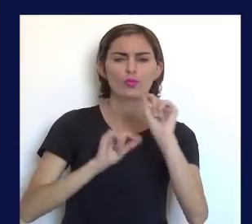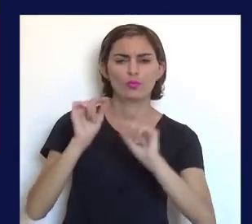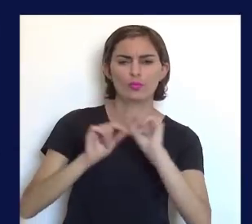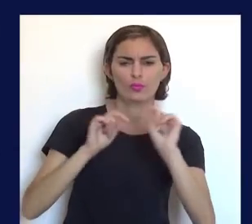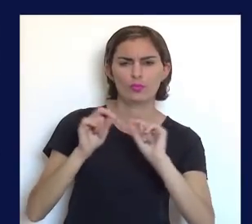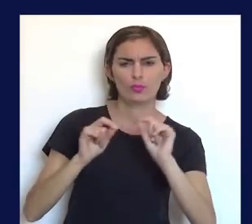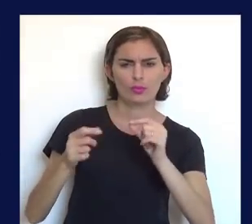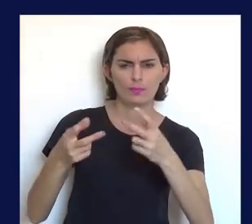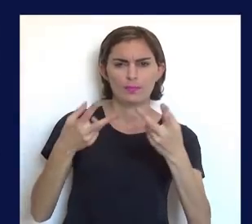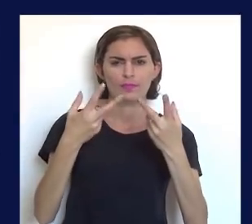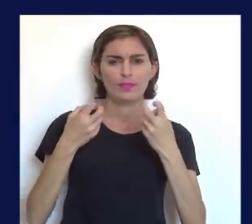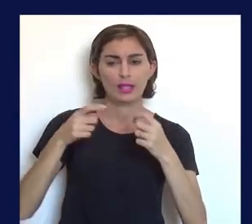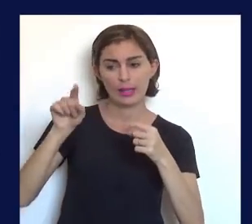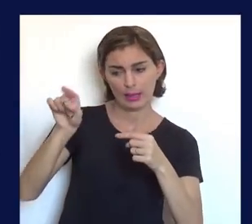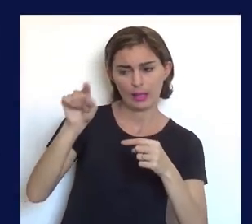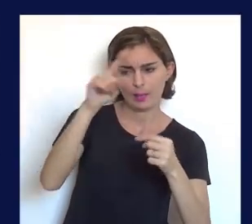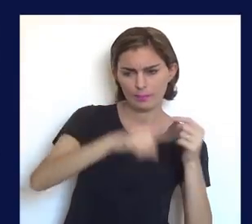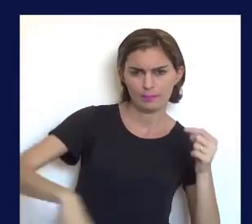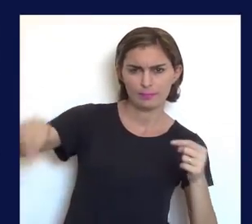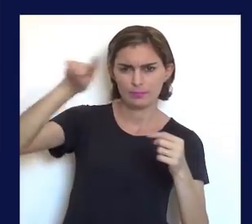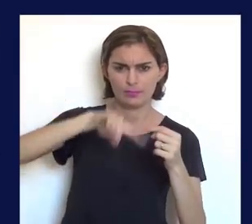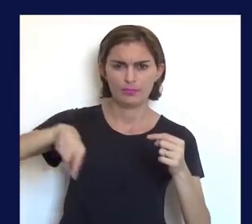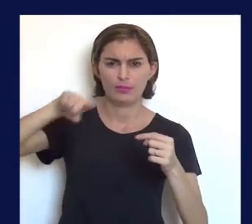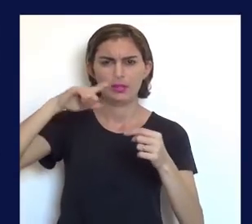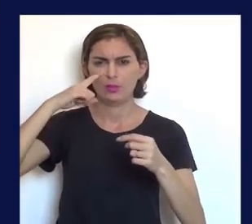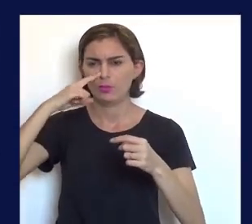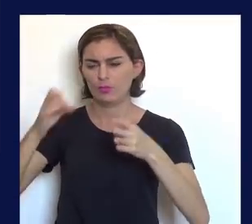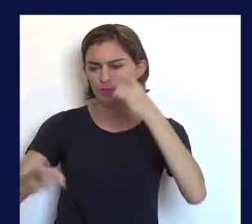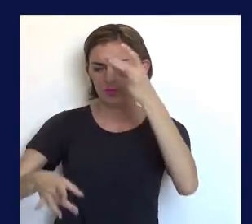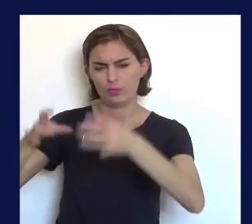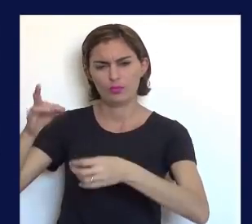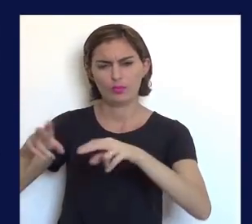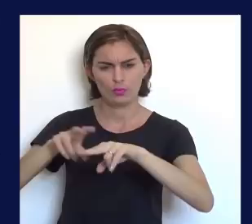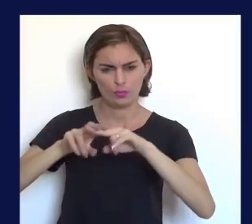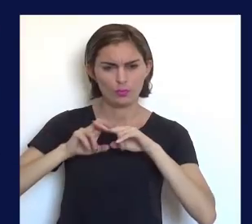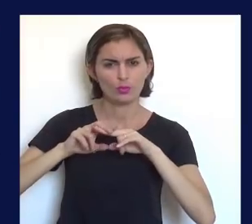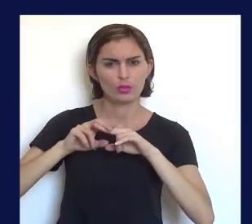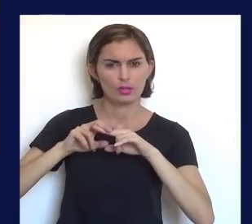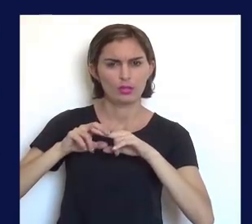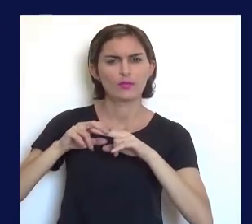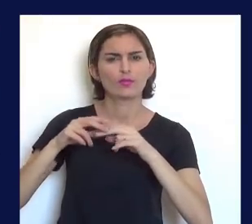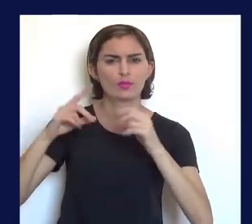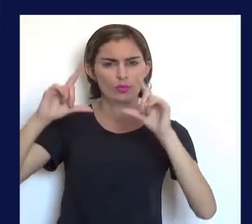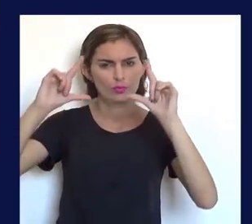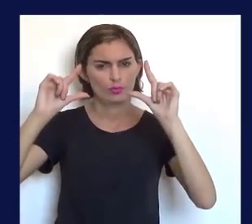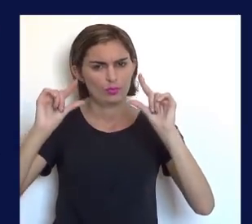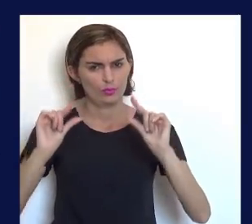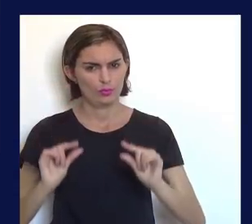de absorção de pneus inservíveis, ou seja, por conta da queda de